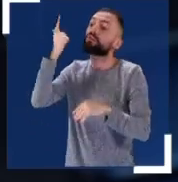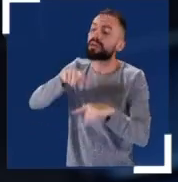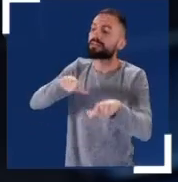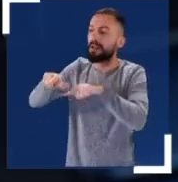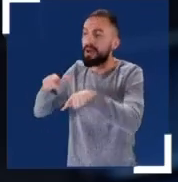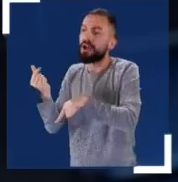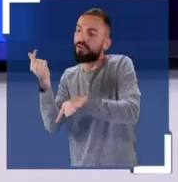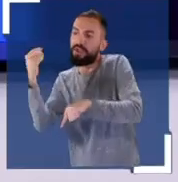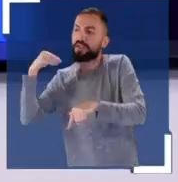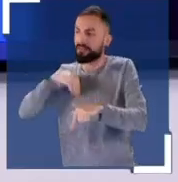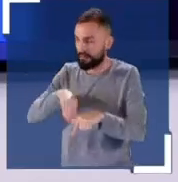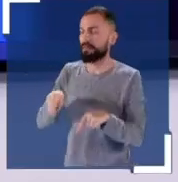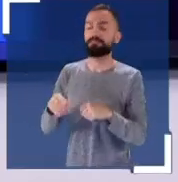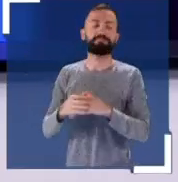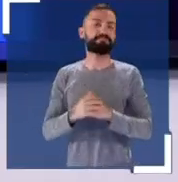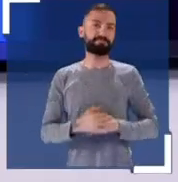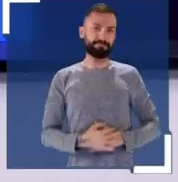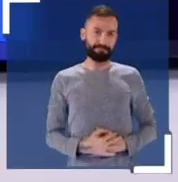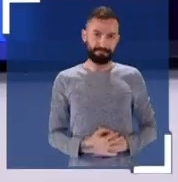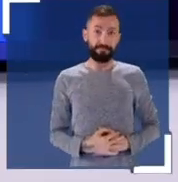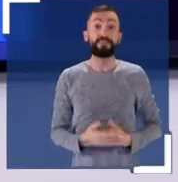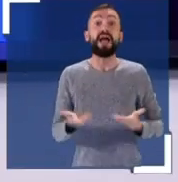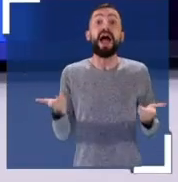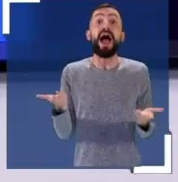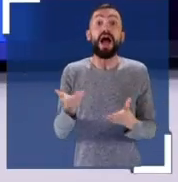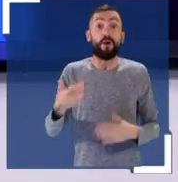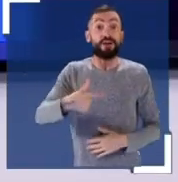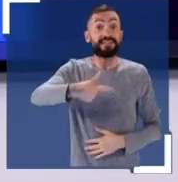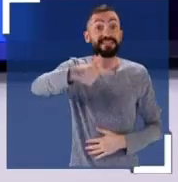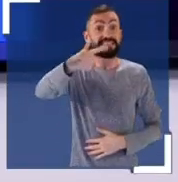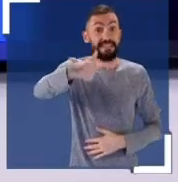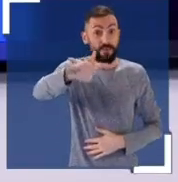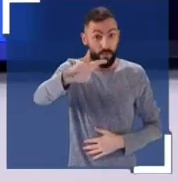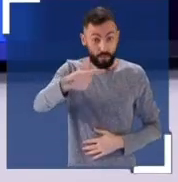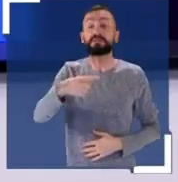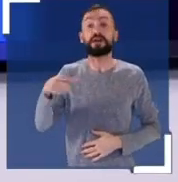renda. Agora, a segunda pergunta nesse bloco de João